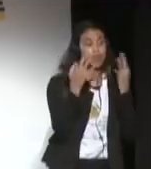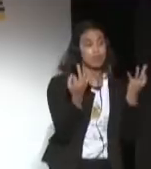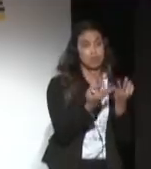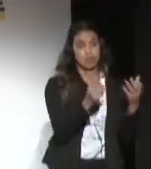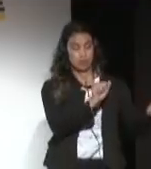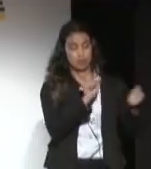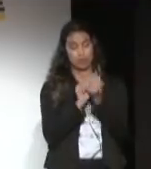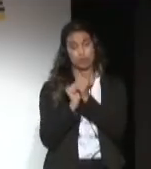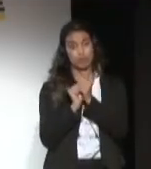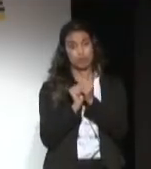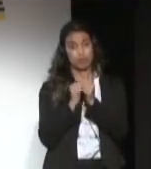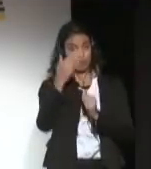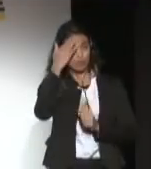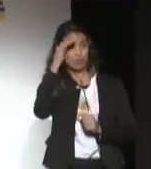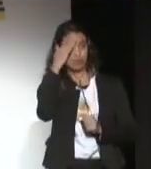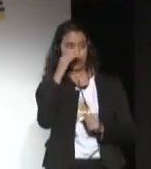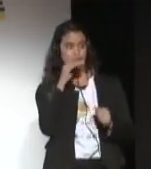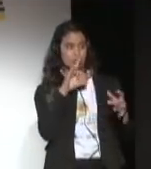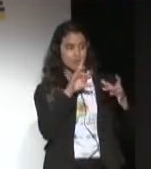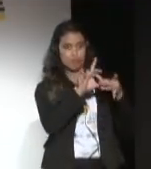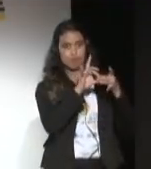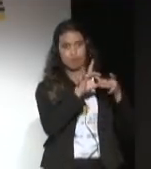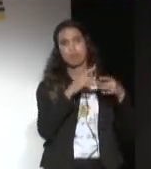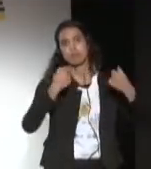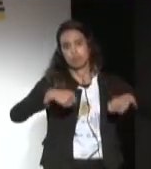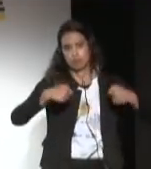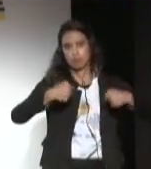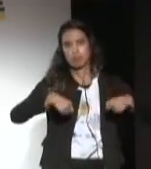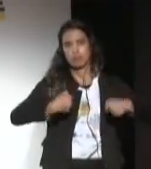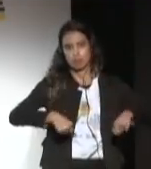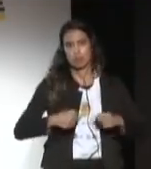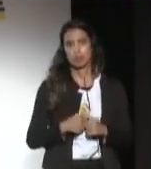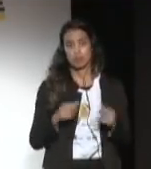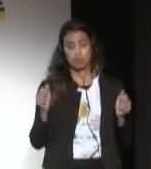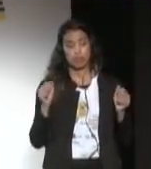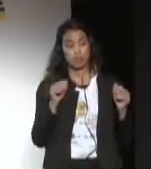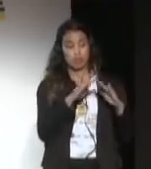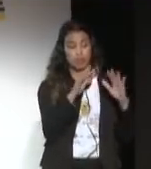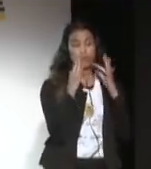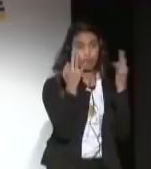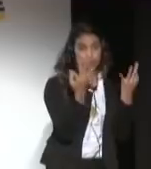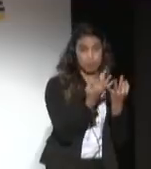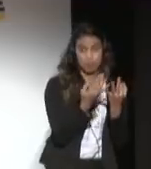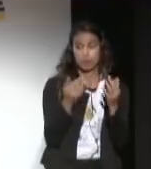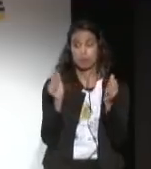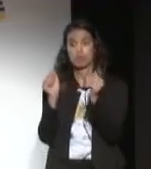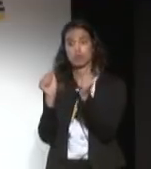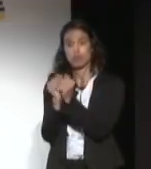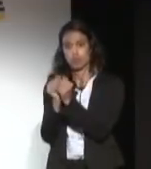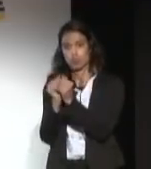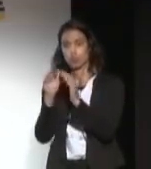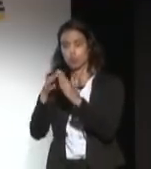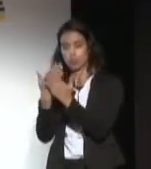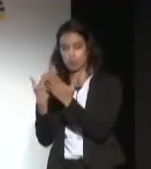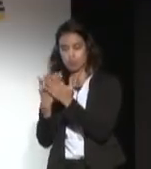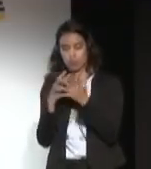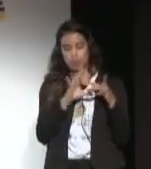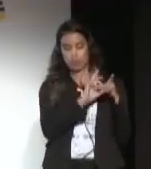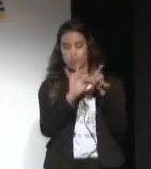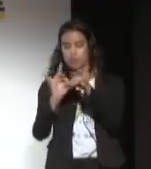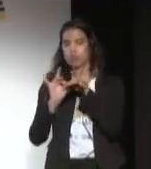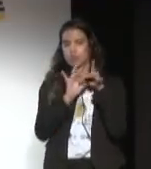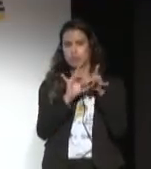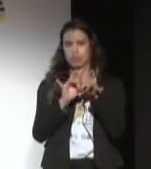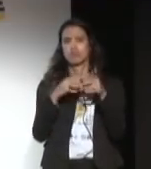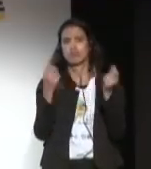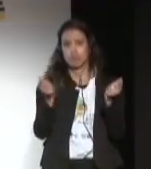primeiros professores da criança. E as famílias podem trabalhar em conjunto com a escola, criando uma relação sinérgica, com uma série